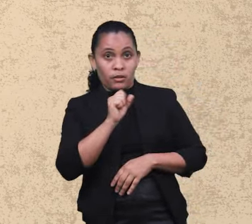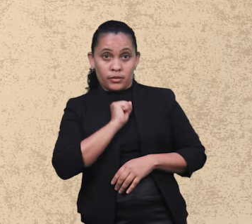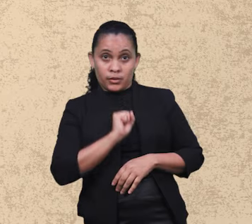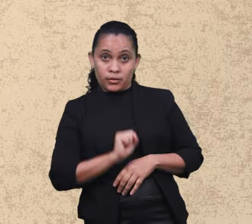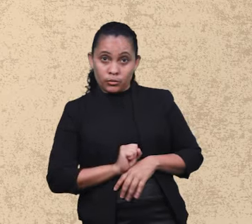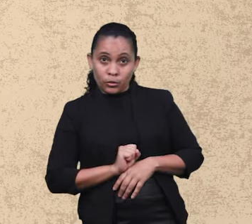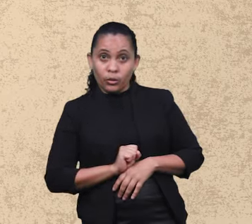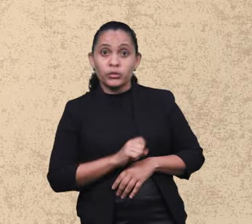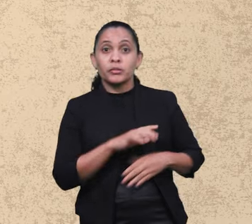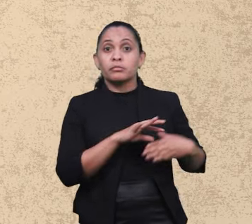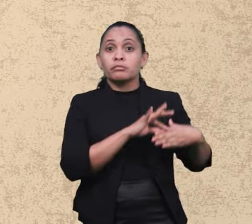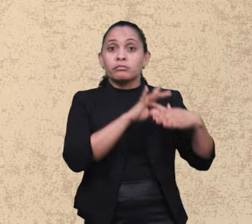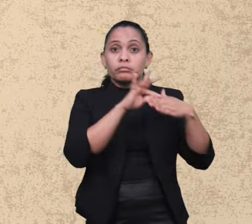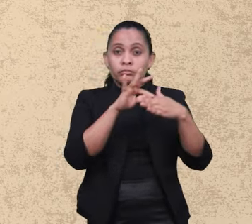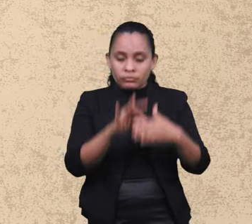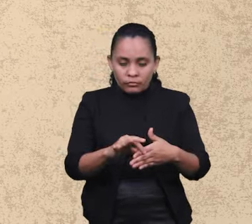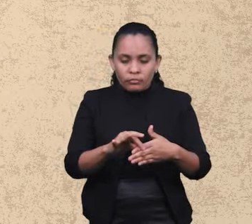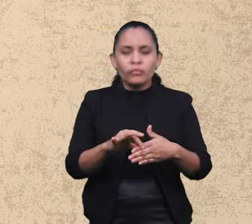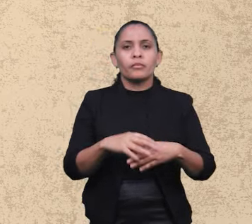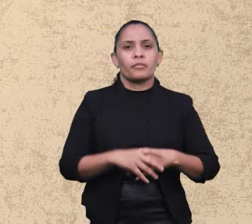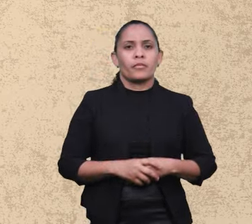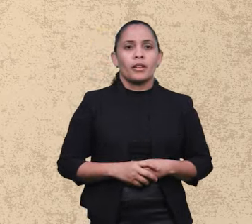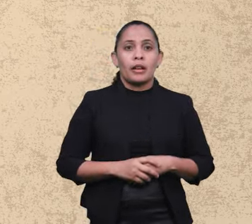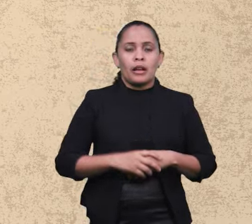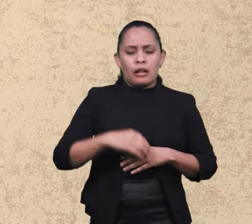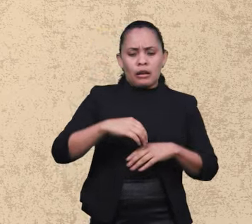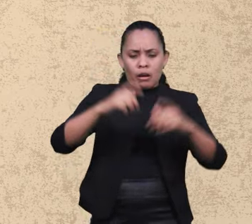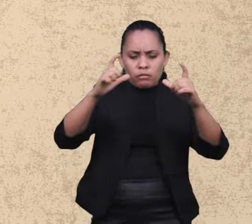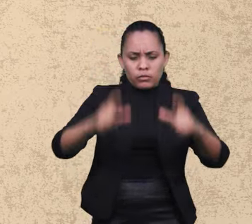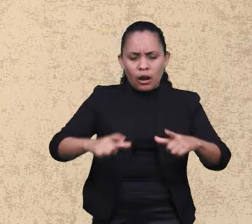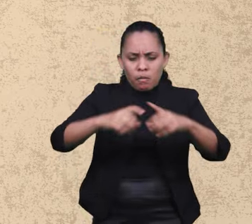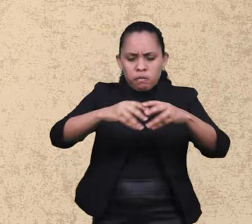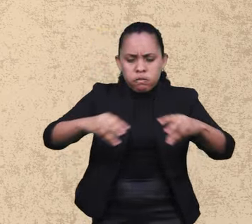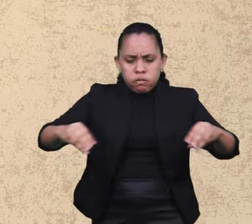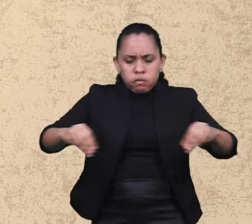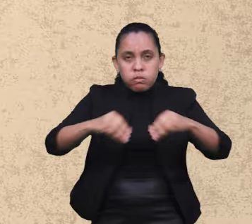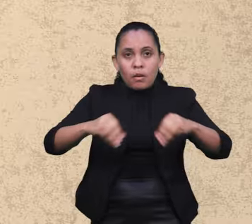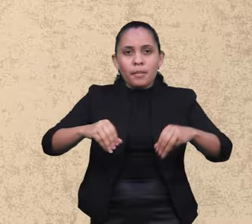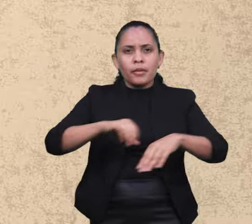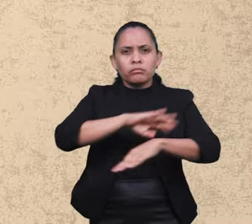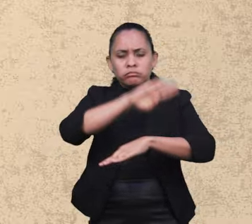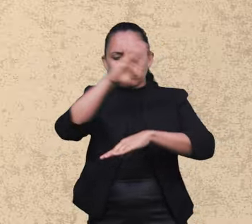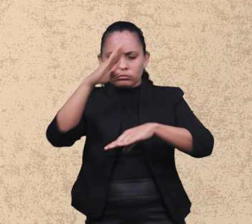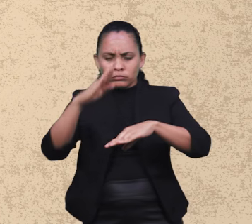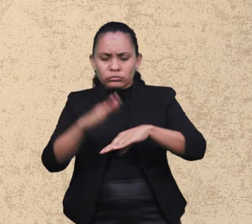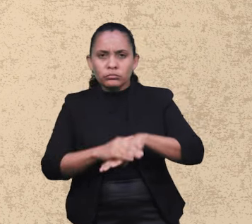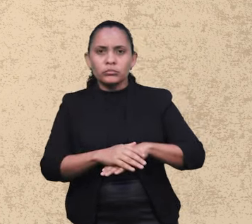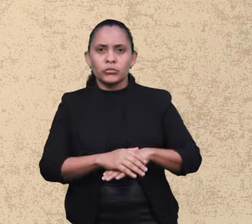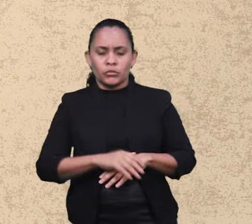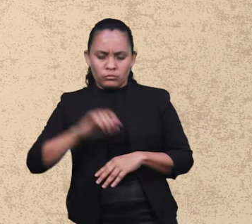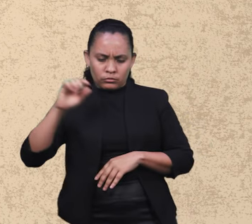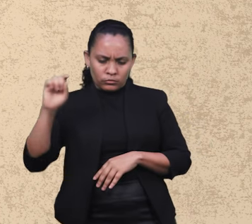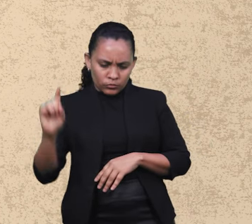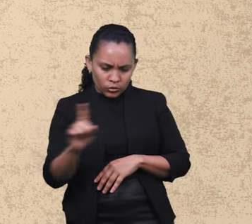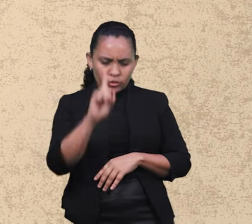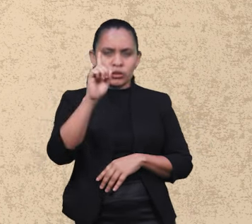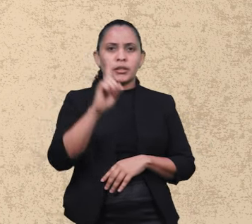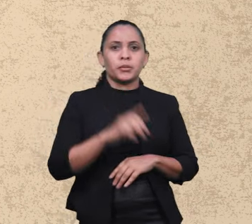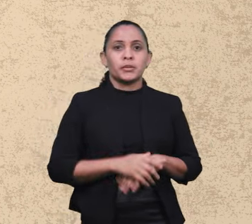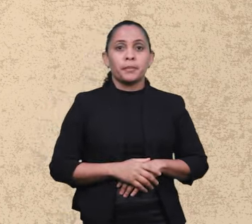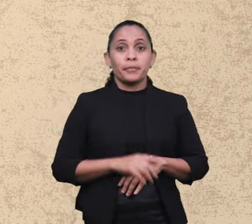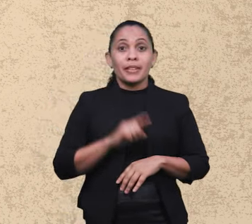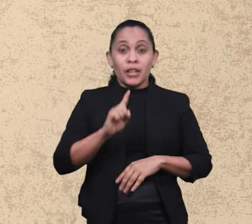Midian, e levou o rebanho atrás do deserto, e veio ao monte de Deus, a Horebe.